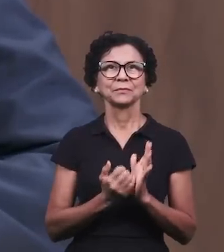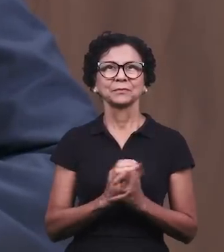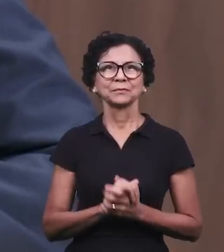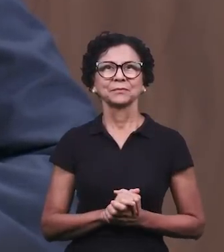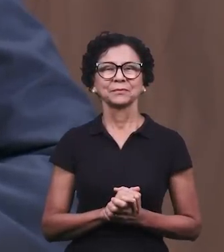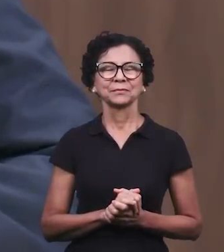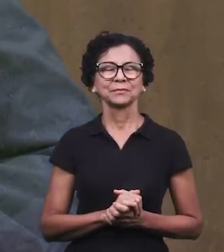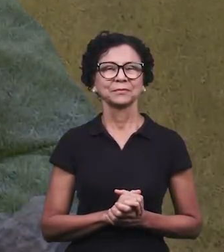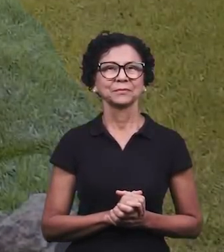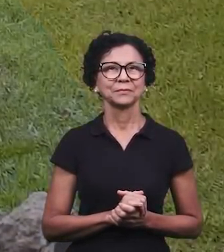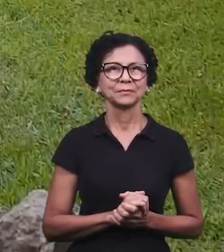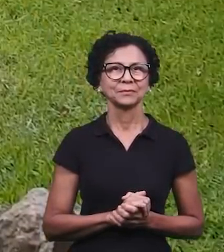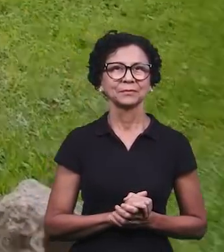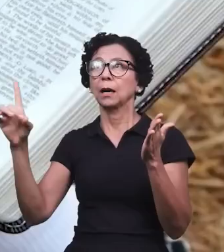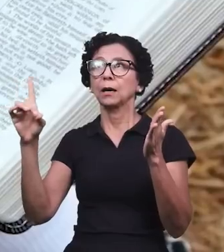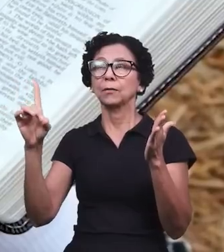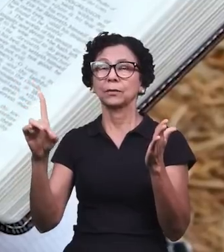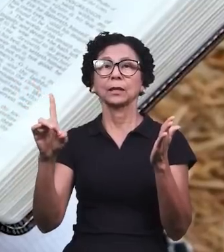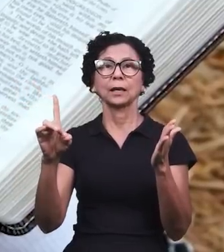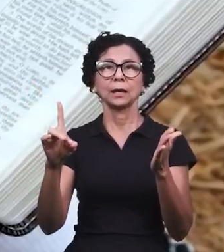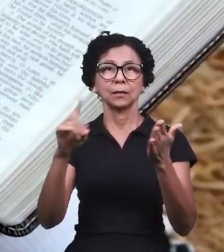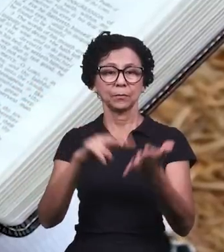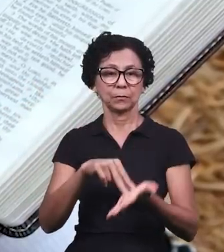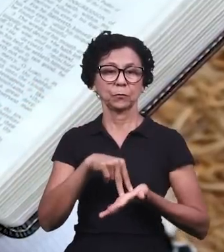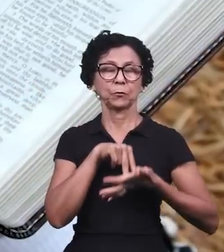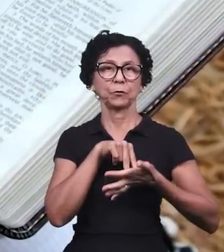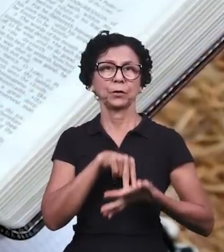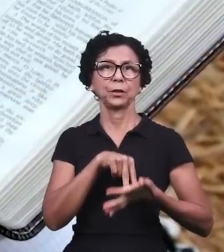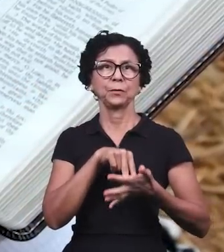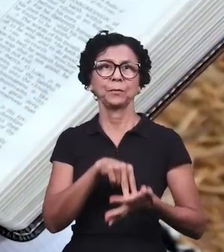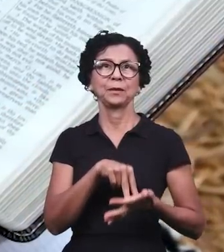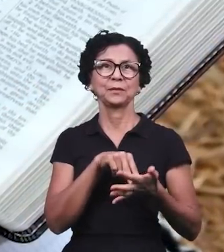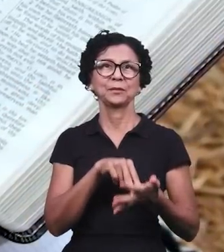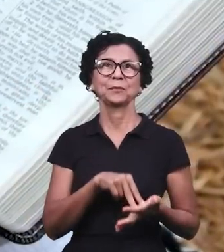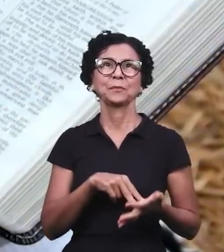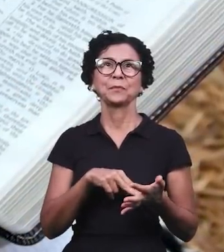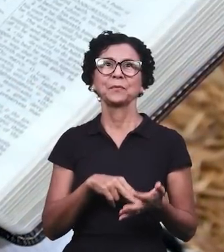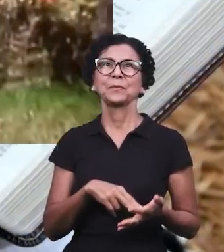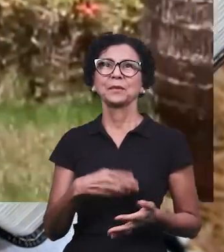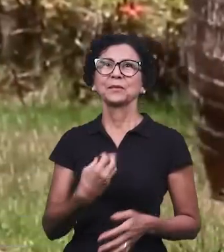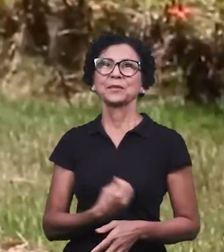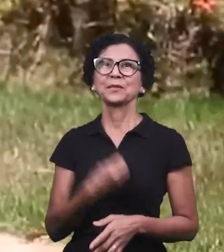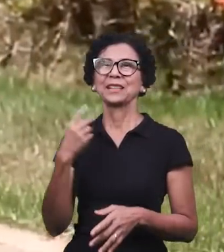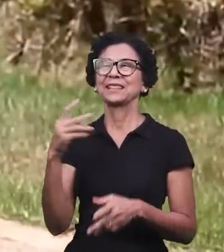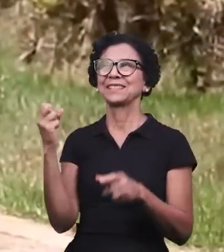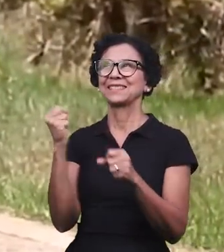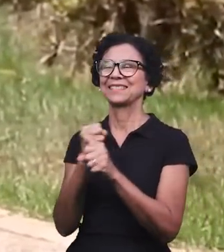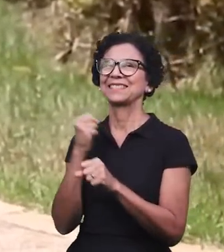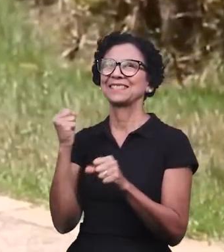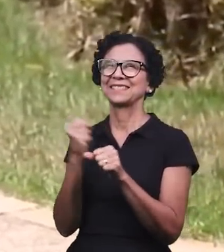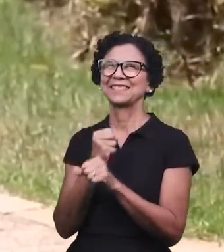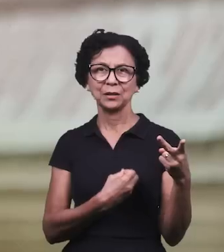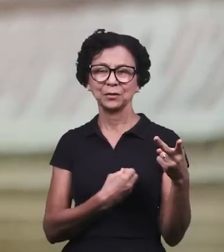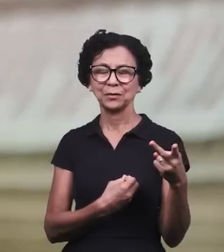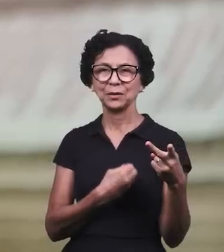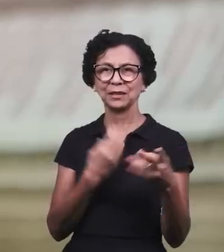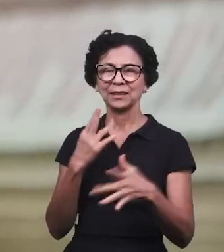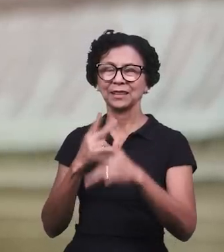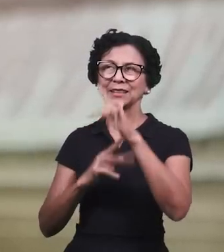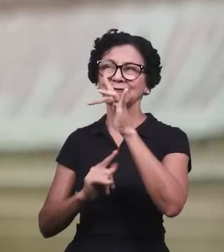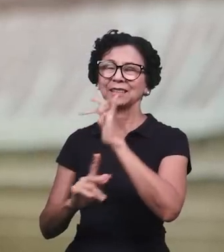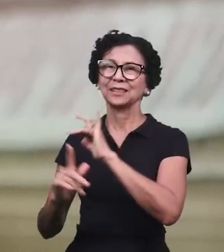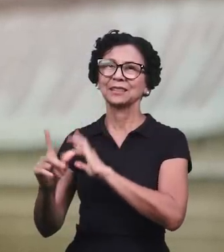vida, não é? A inspiração da palavra, a letra, tudo mais. No próximo, nós então vamos agora, de